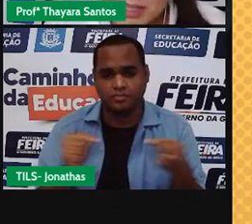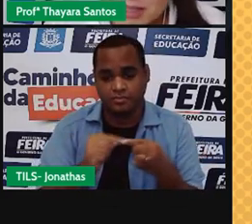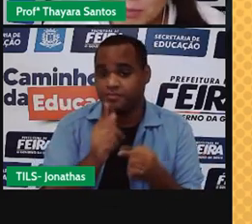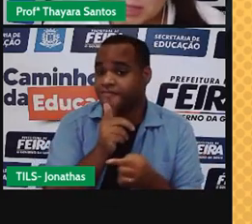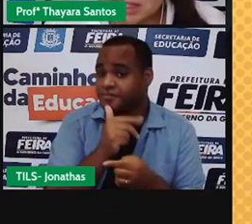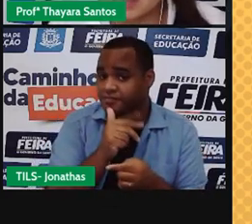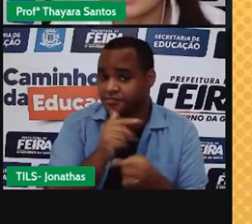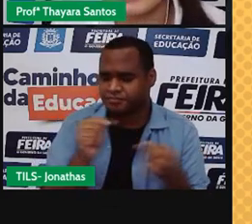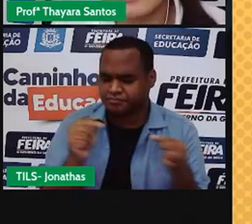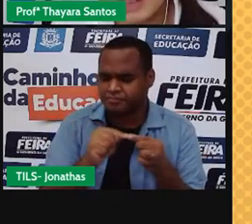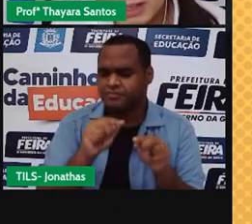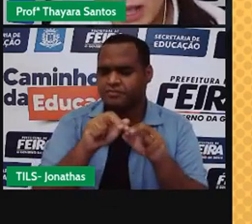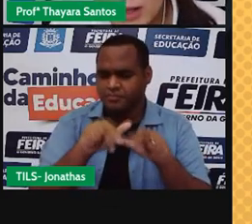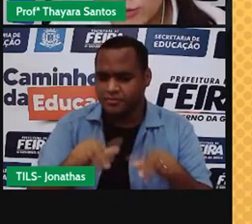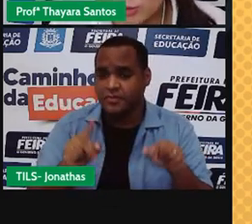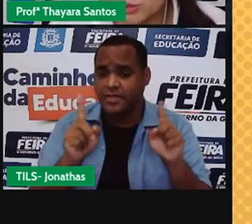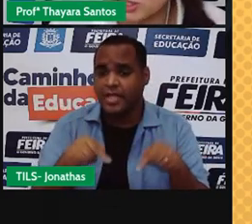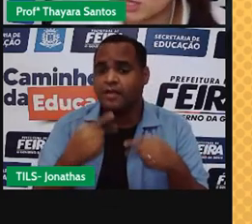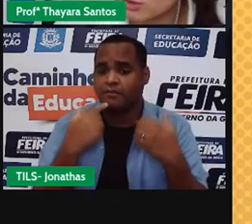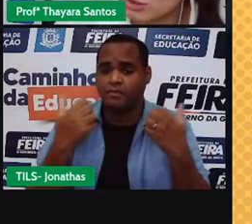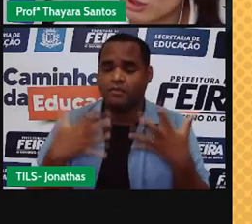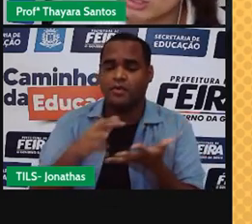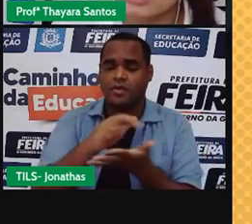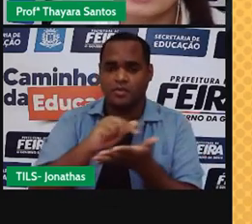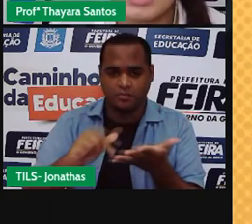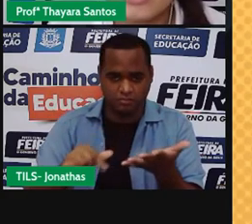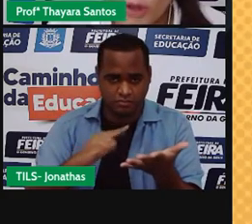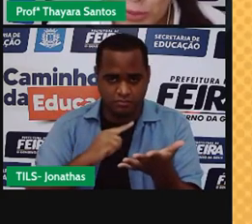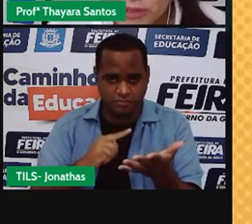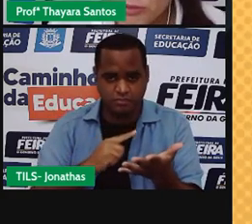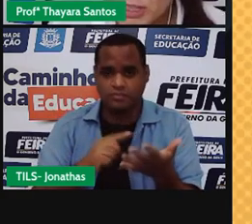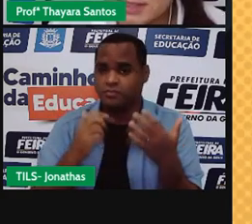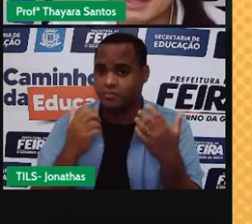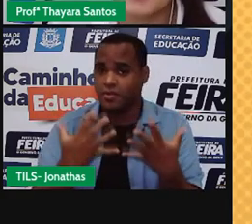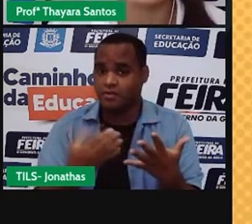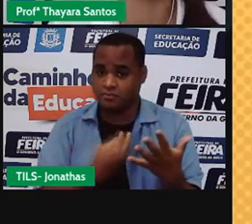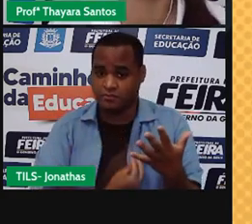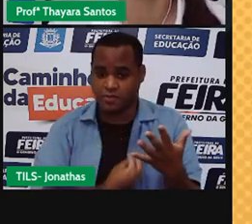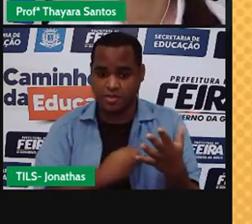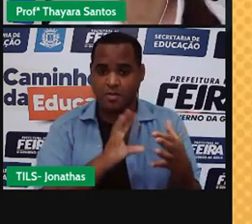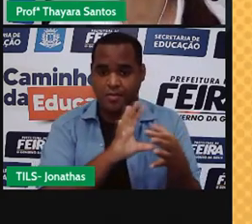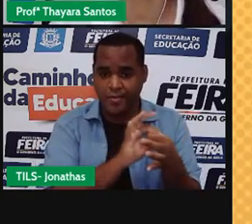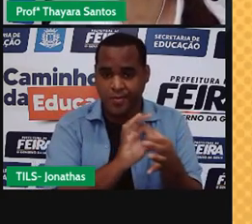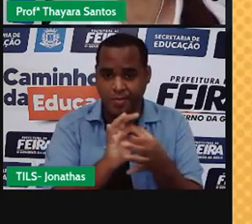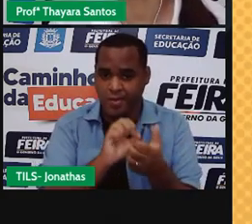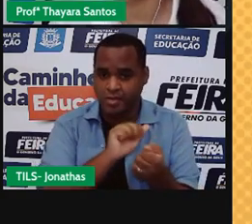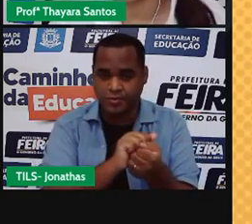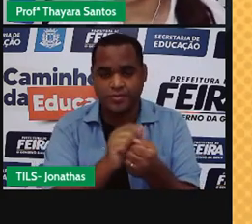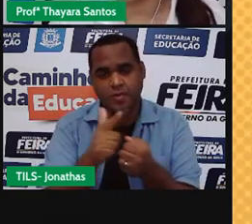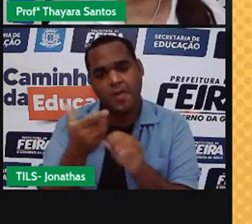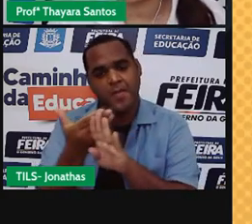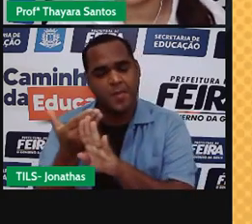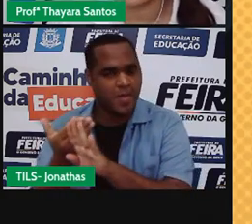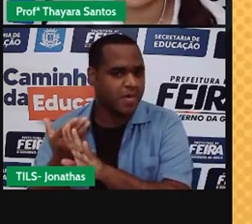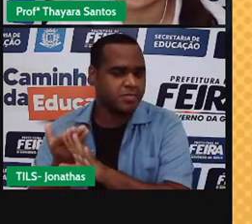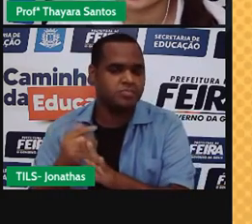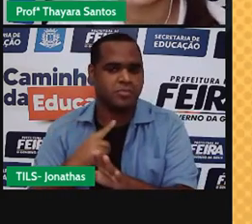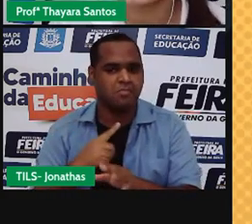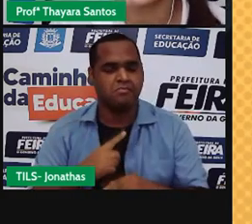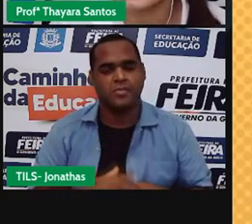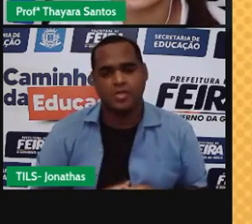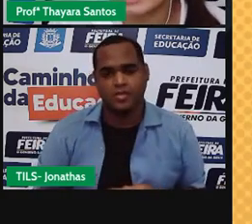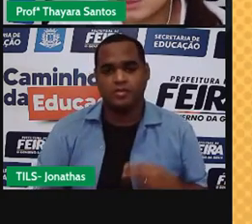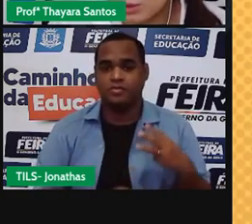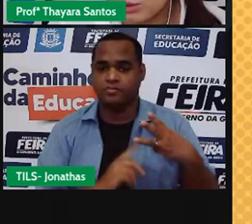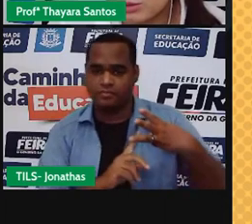forma dessa matéria é variável. No estado sólido, a forma é fixa. Agora vamos para o estado gasoso.